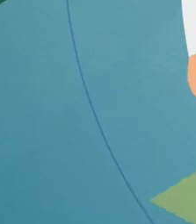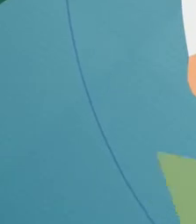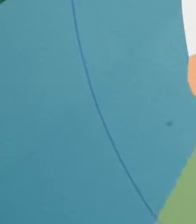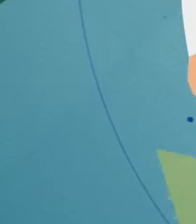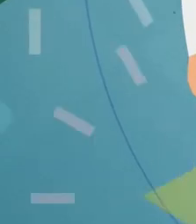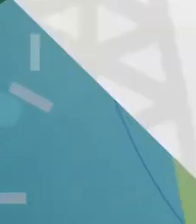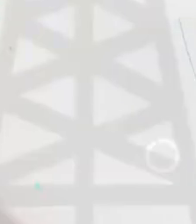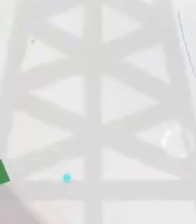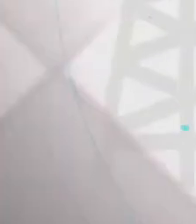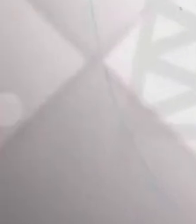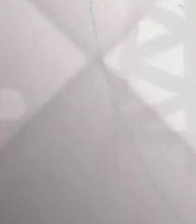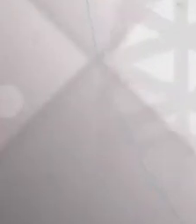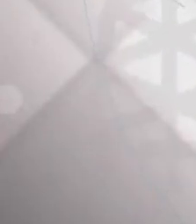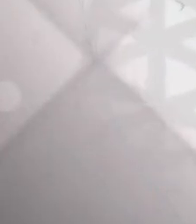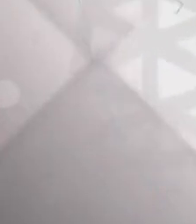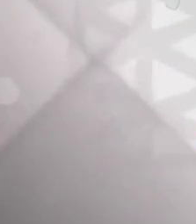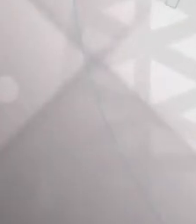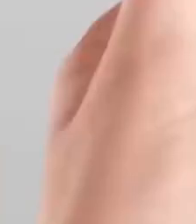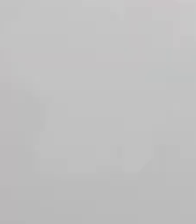E aí